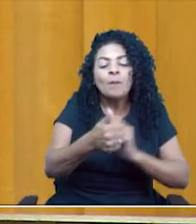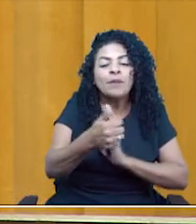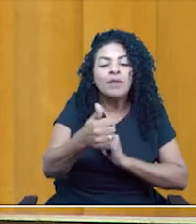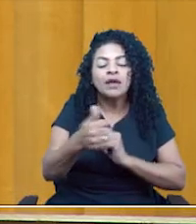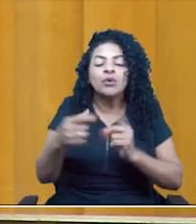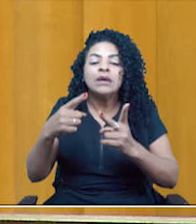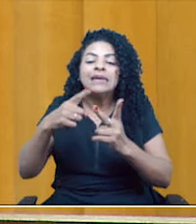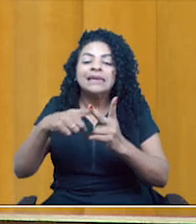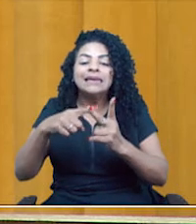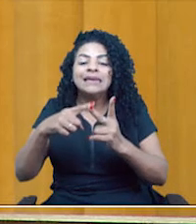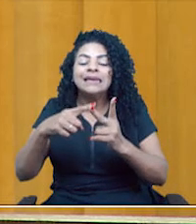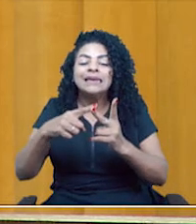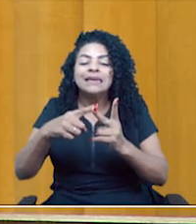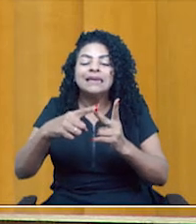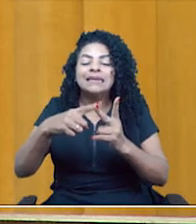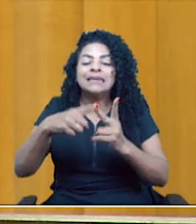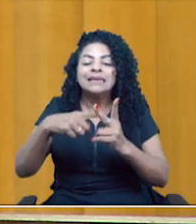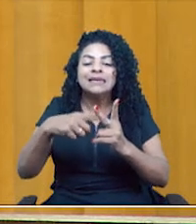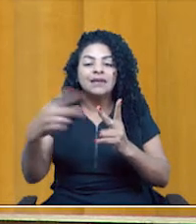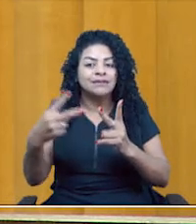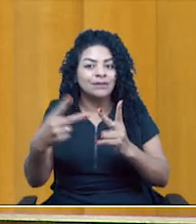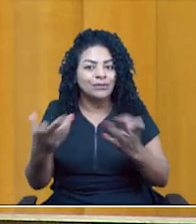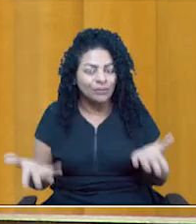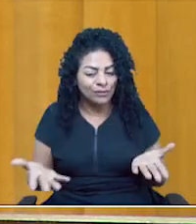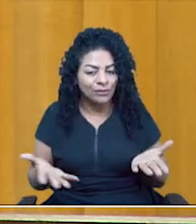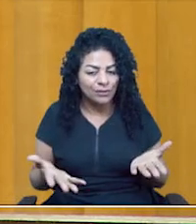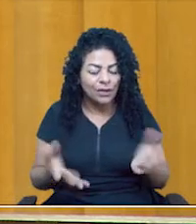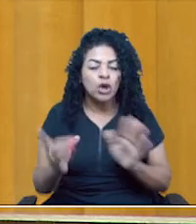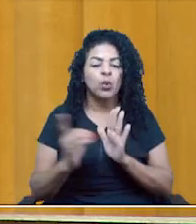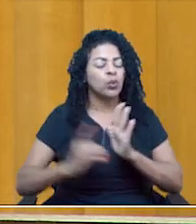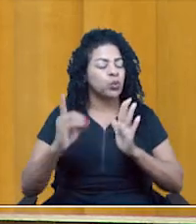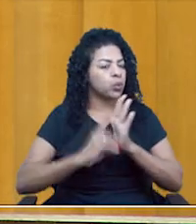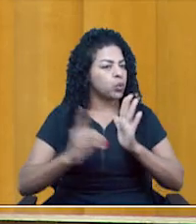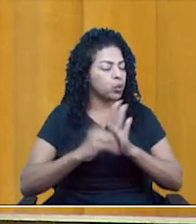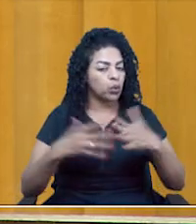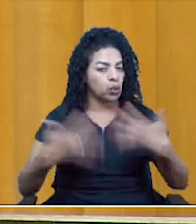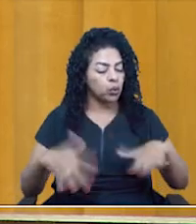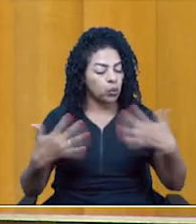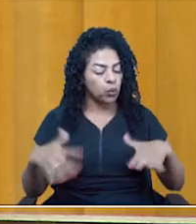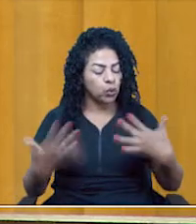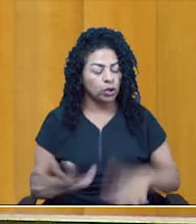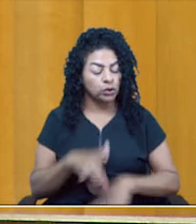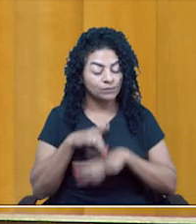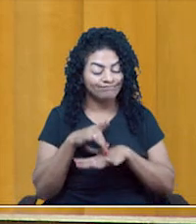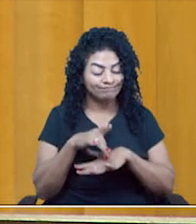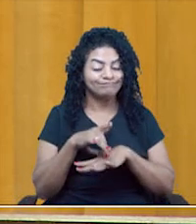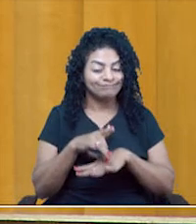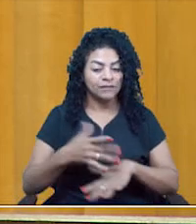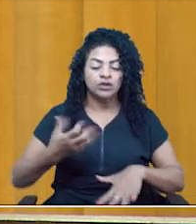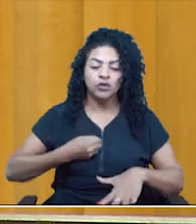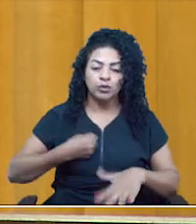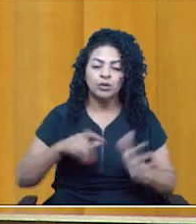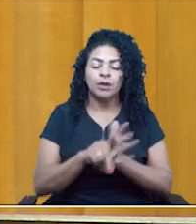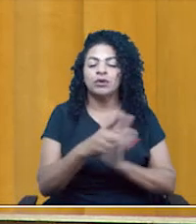grau, servidores do segundo grau. Os dados são impressionantes. Justiça em Números, 2023.